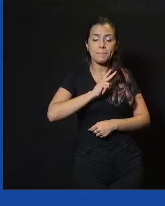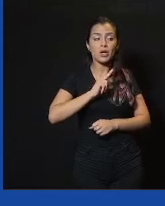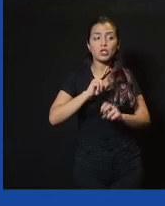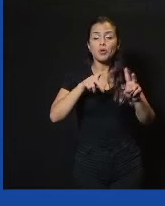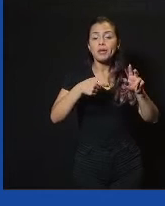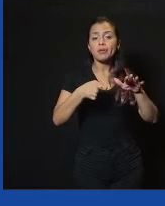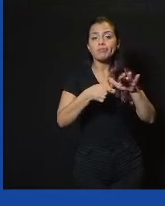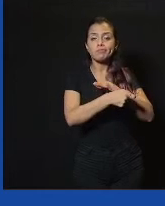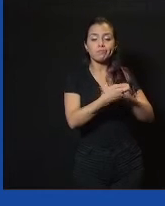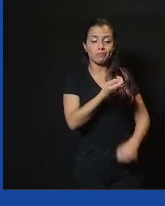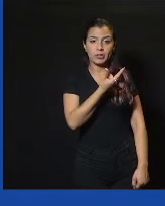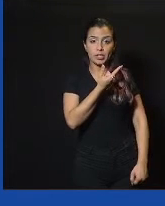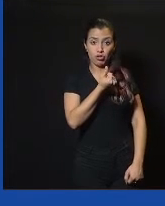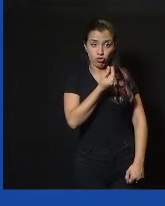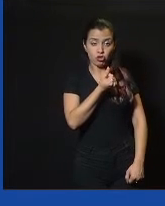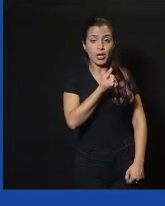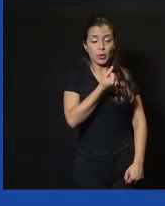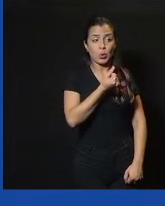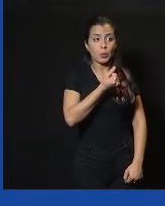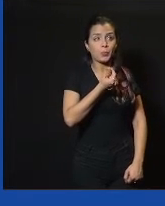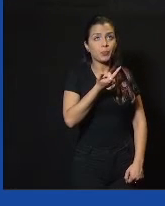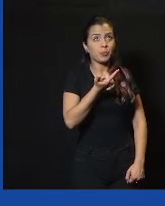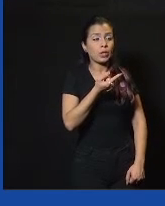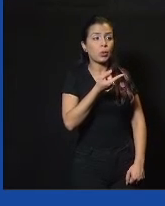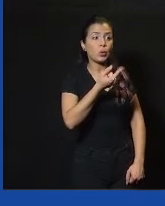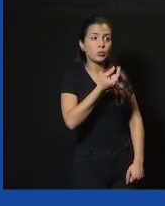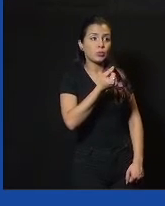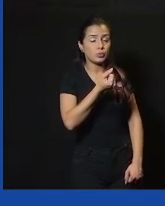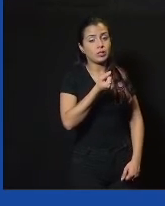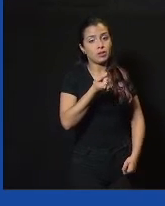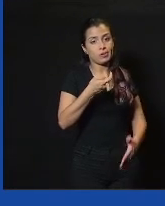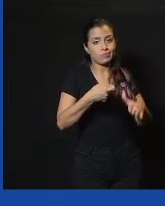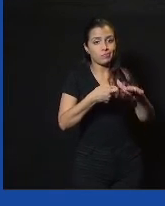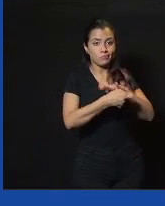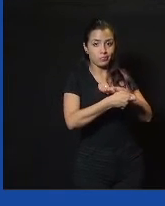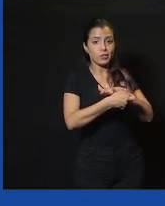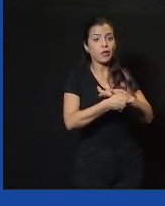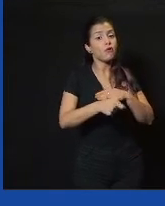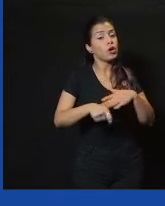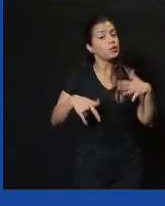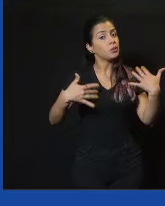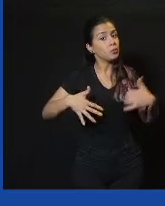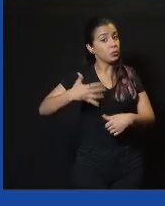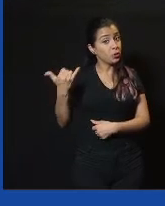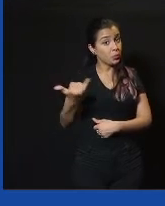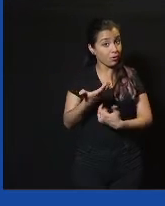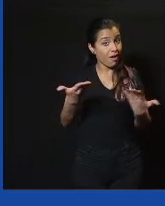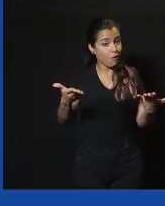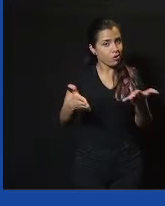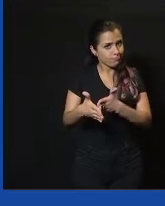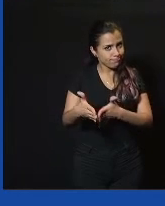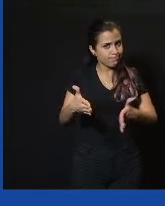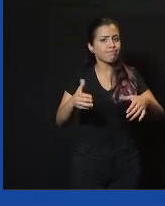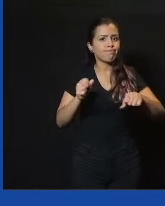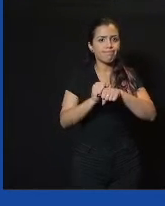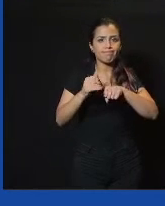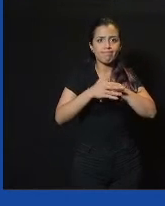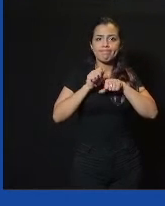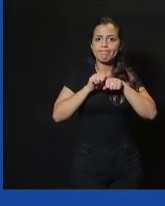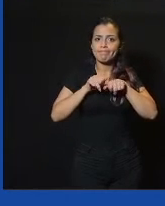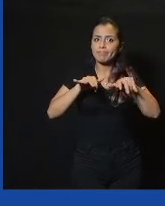né? Dinheiro, o recurso financeiro foi muito importante na pandemia, e segue sendo muito